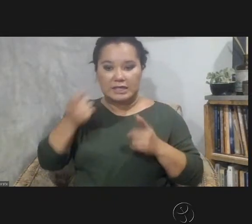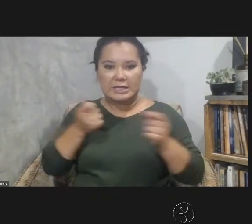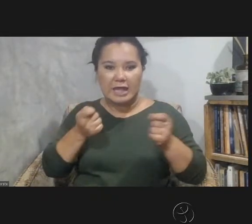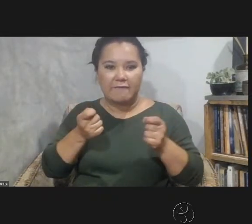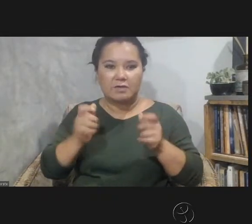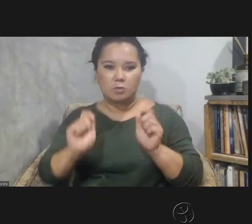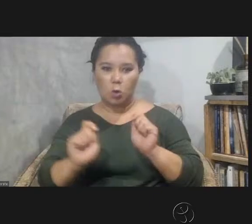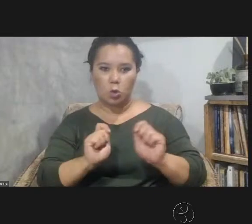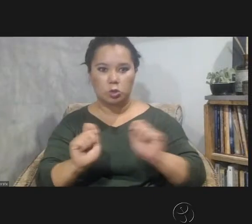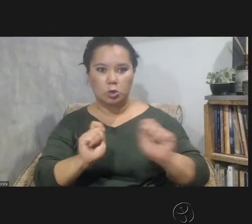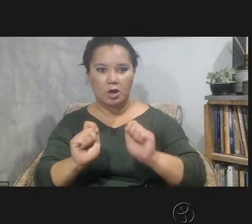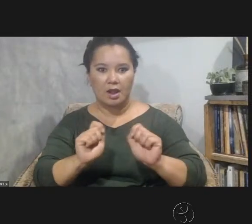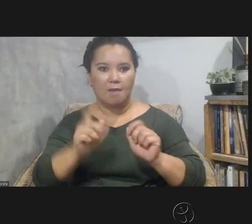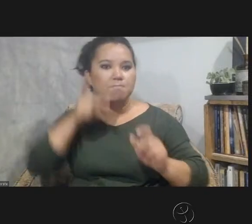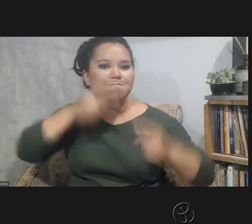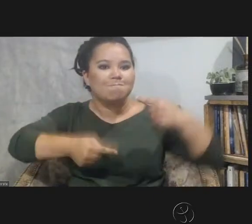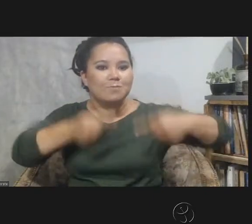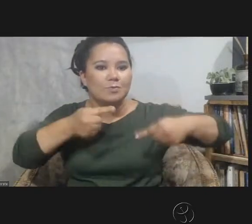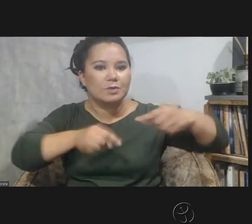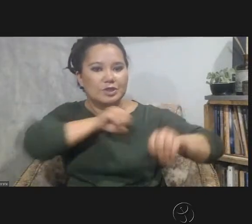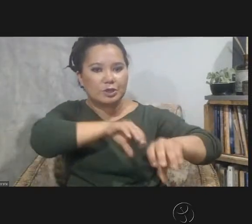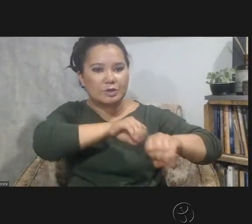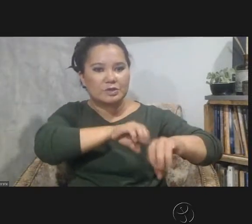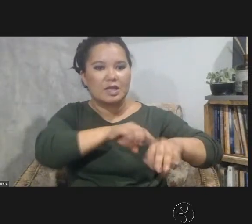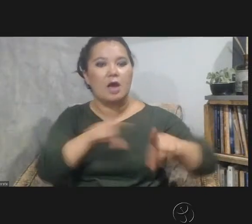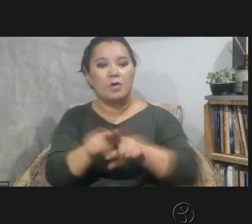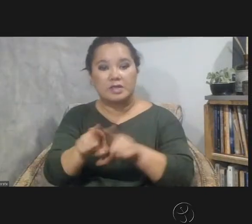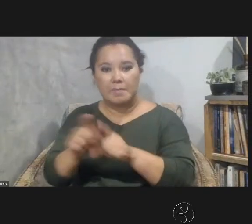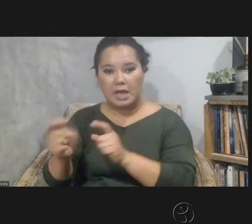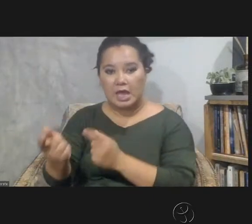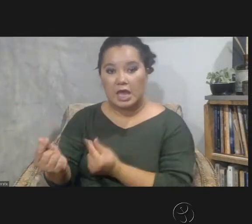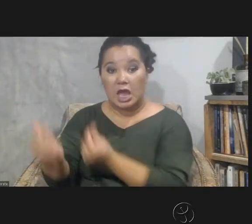a economia, mas indiretamente,